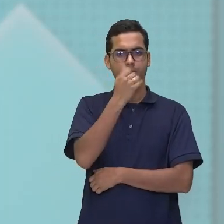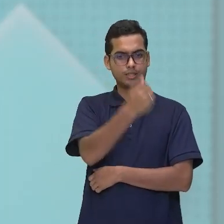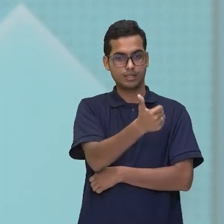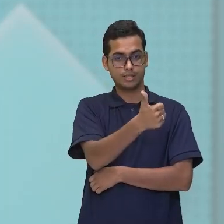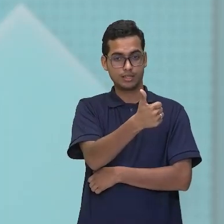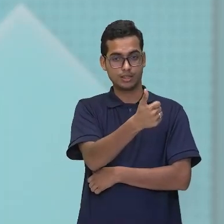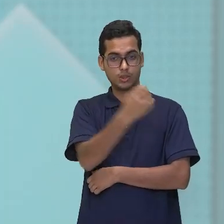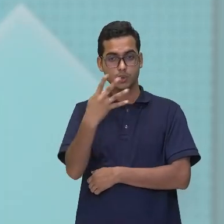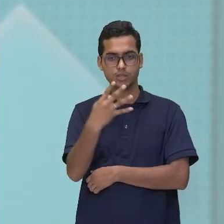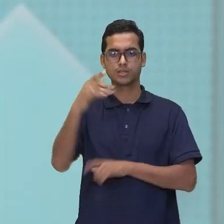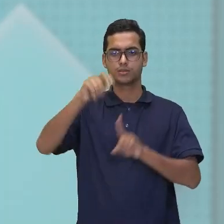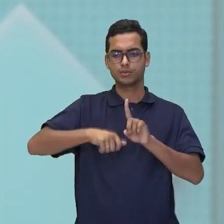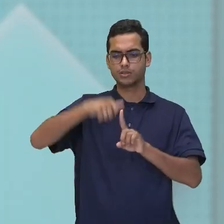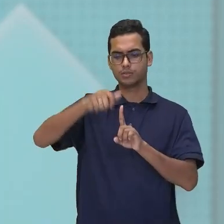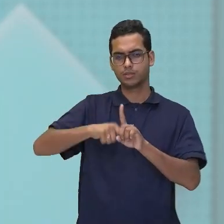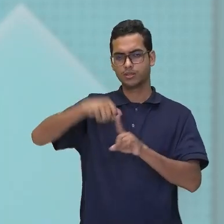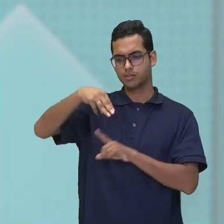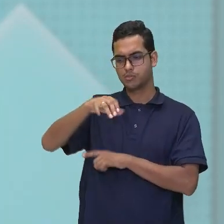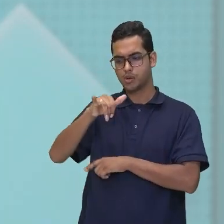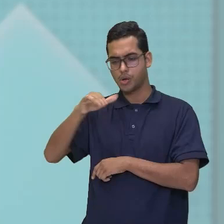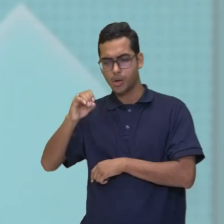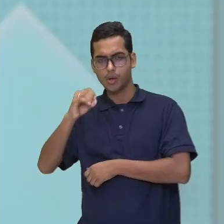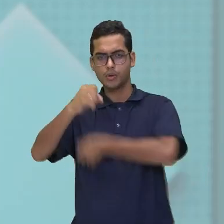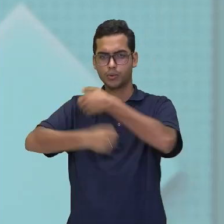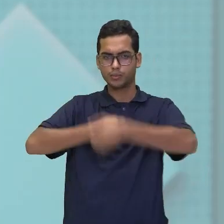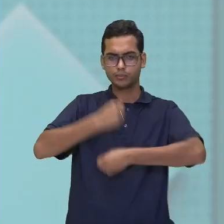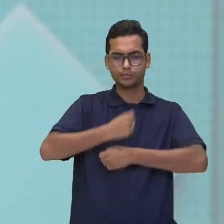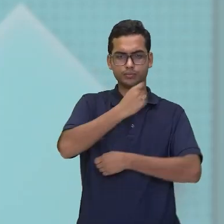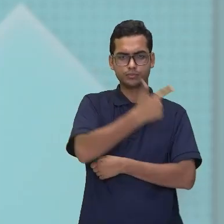de Arte de Nova York. Então, a